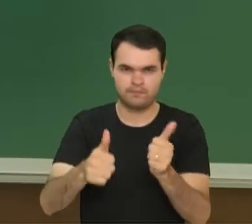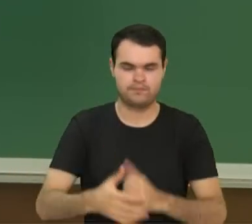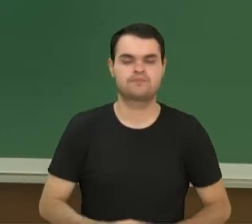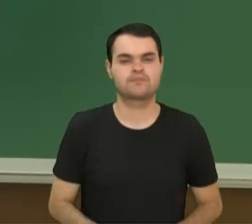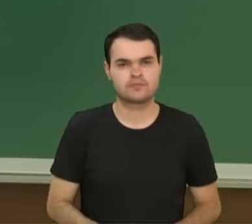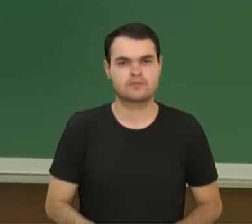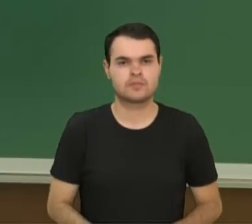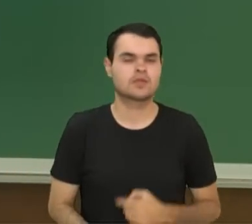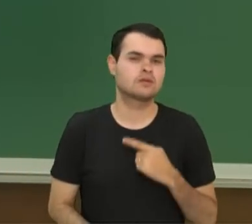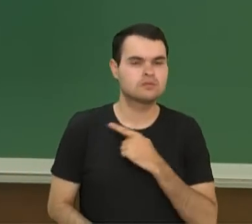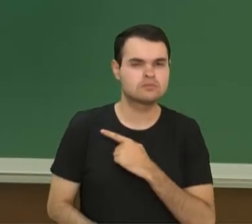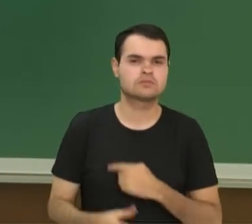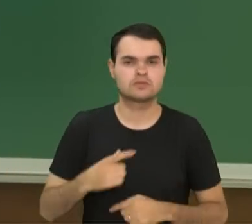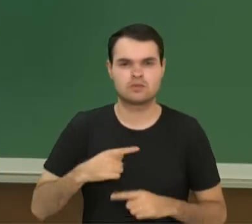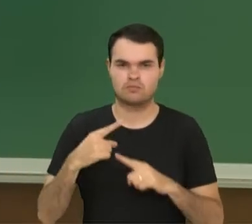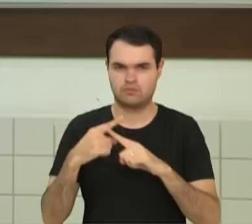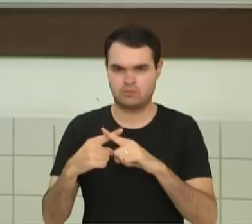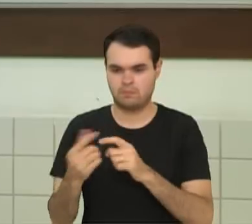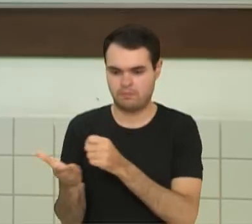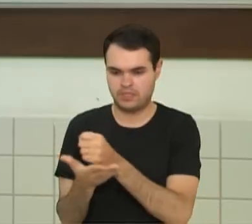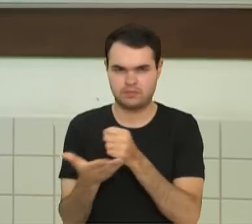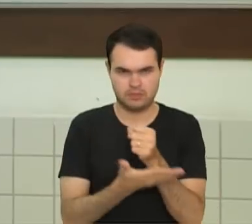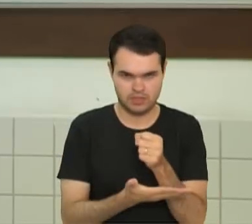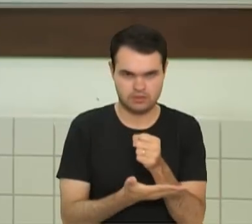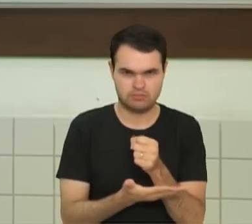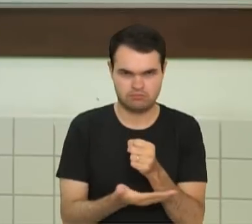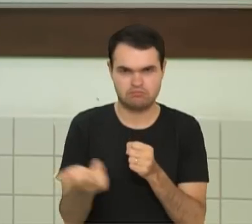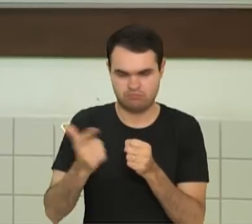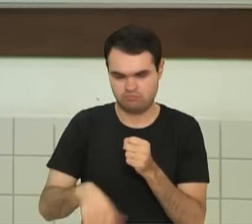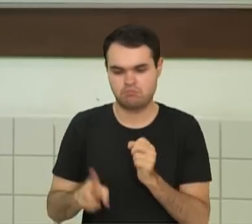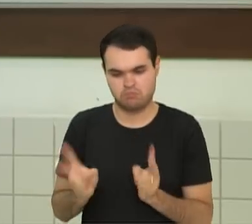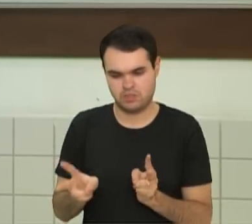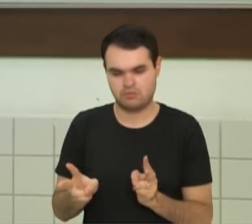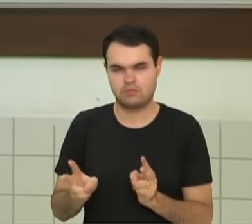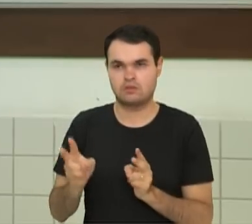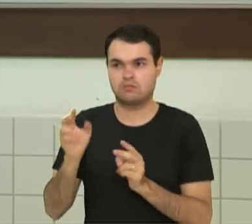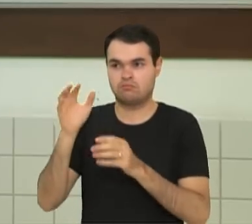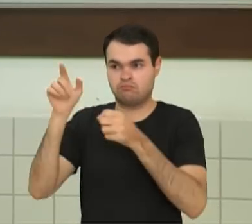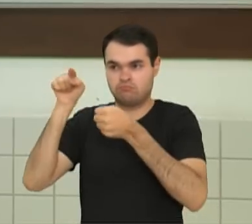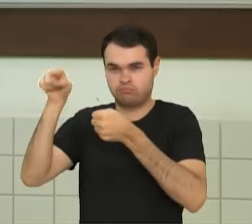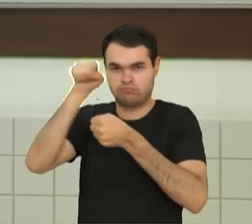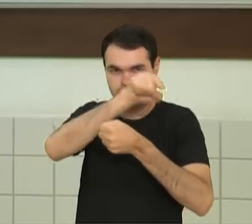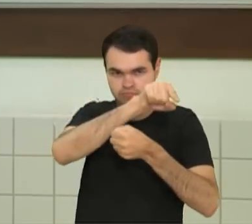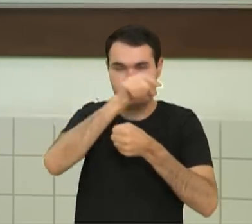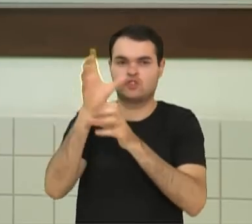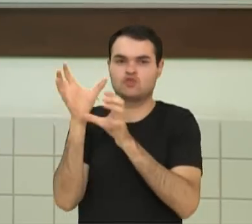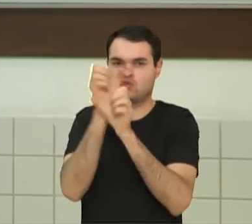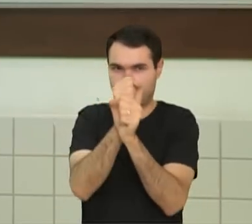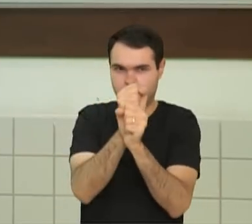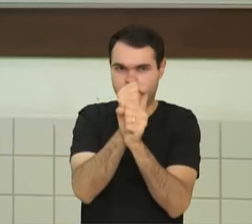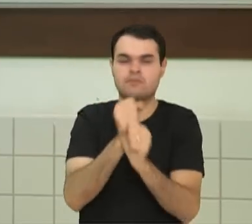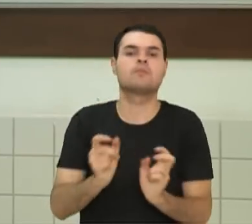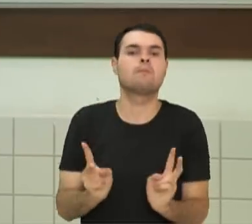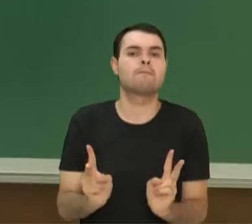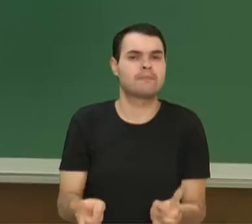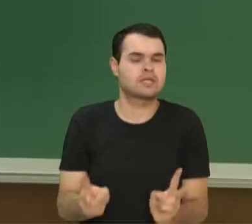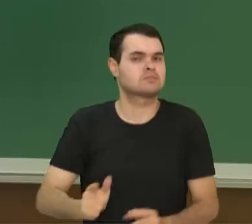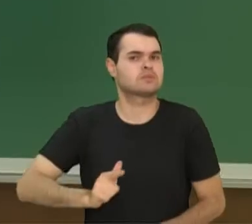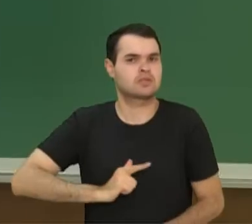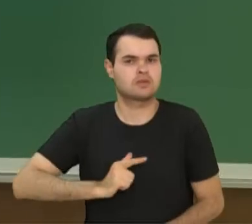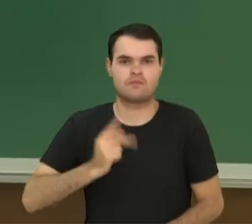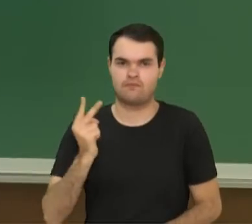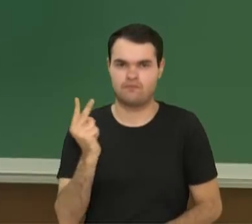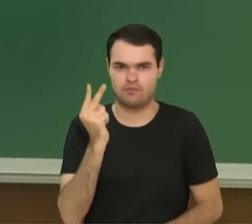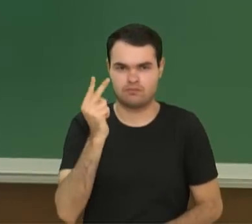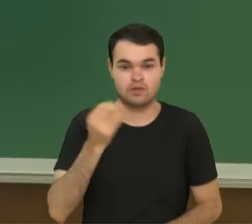ficamos. Multiplicação de bases iguais, repete a base, somamos os expoentes. Mesmo que eu tiver um valor